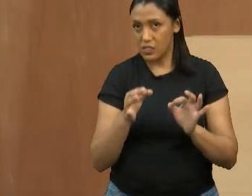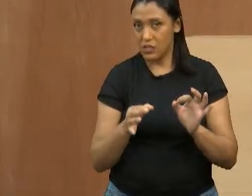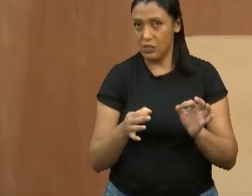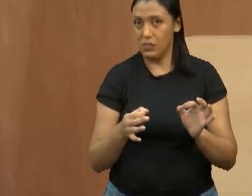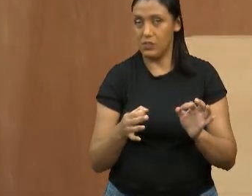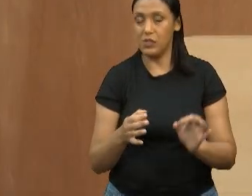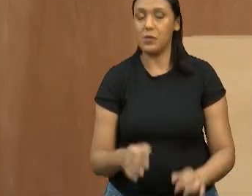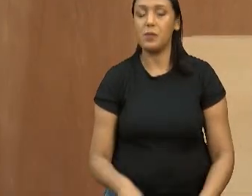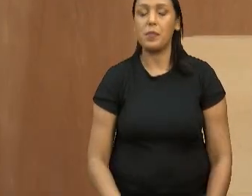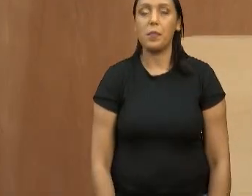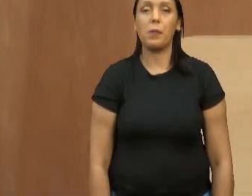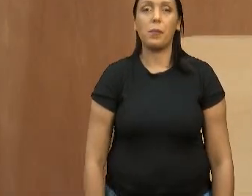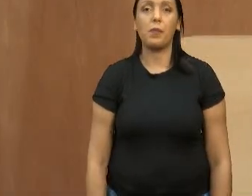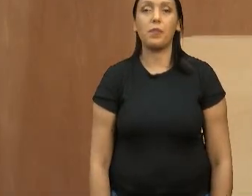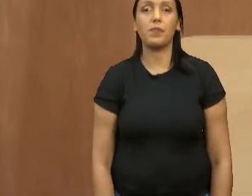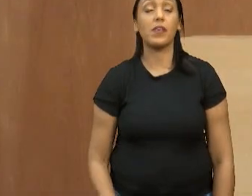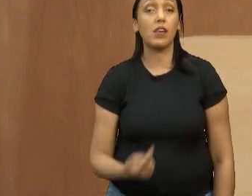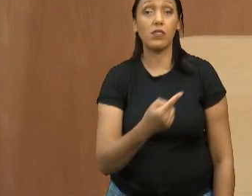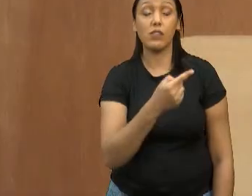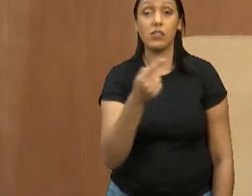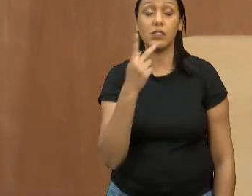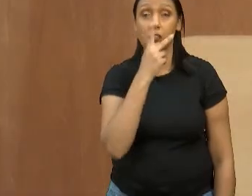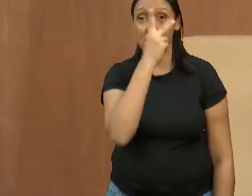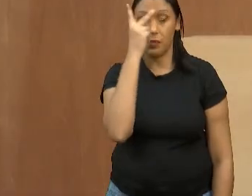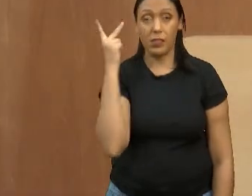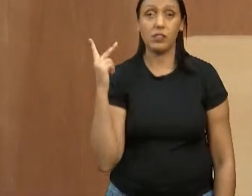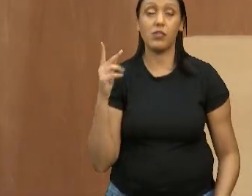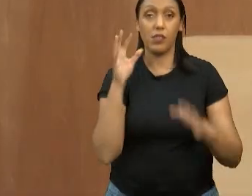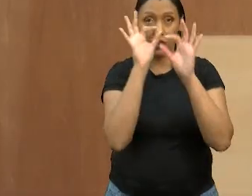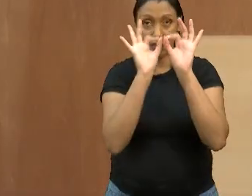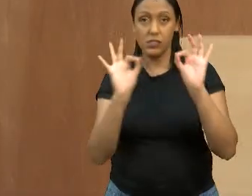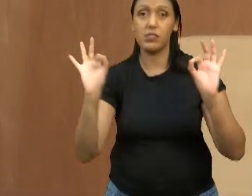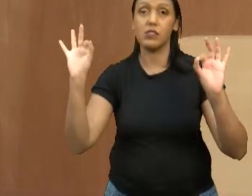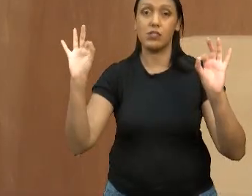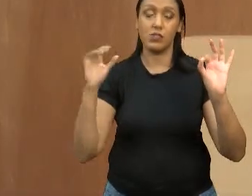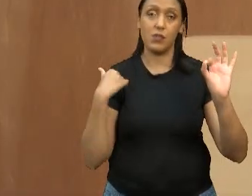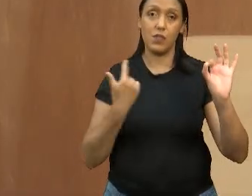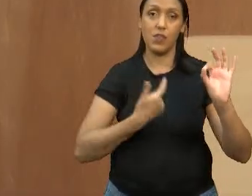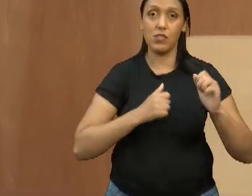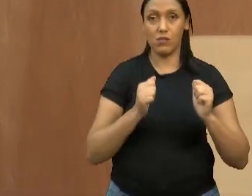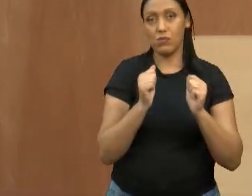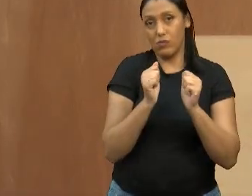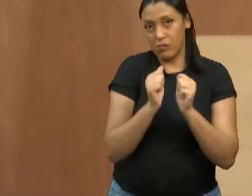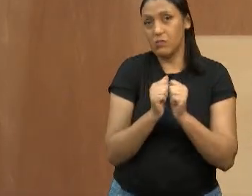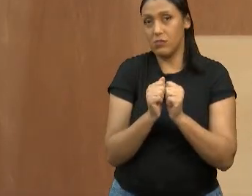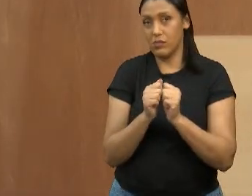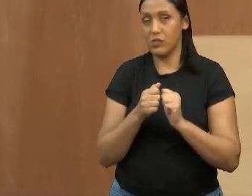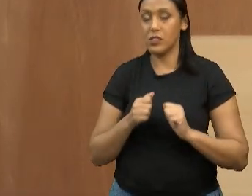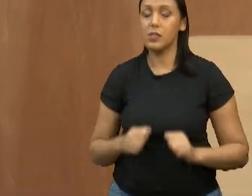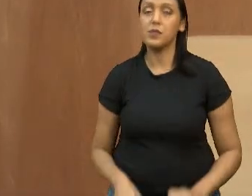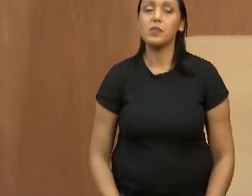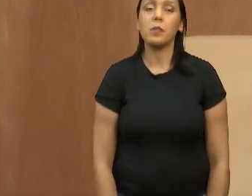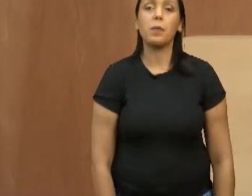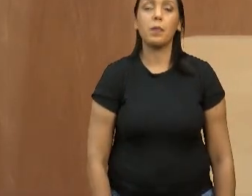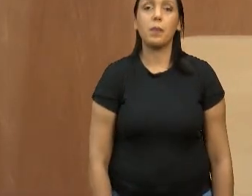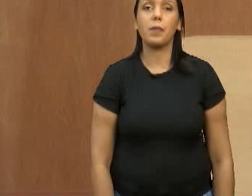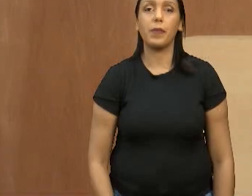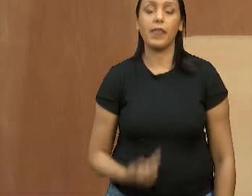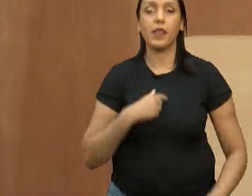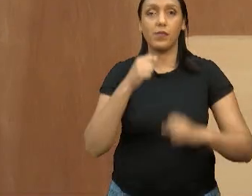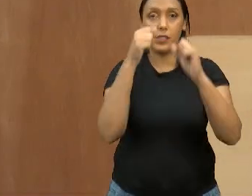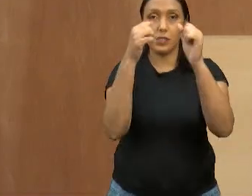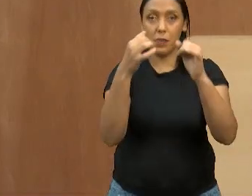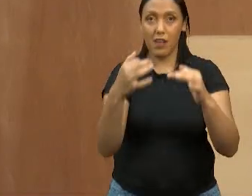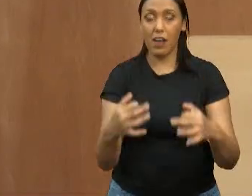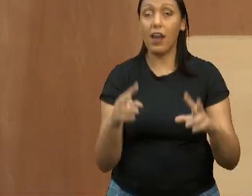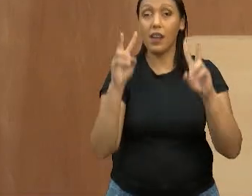está acompanhando essa sessão, a vocês artistas que não conhecem o Guarana, porque ainda tem gente que não o conhece, que possam